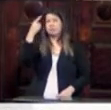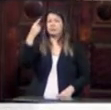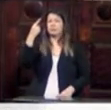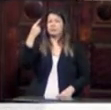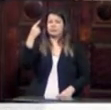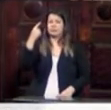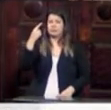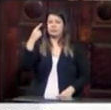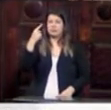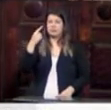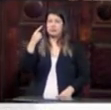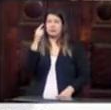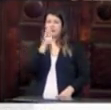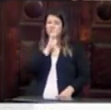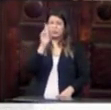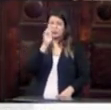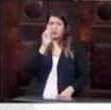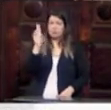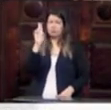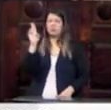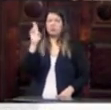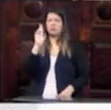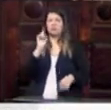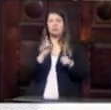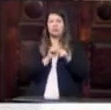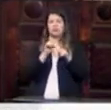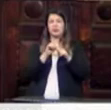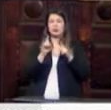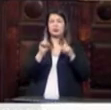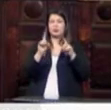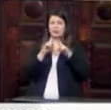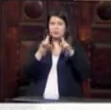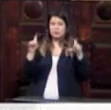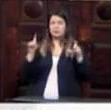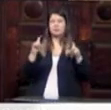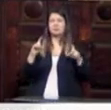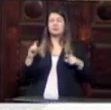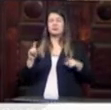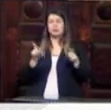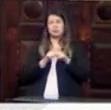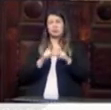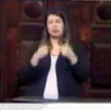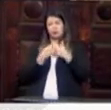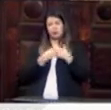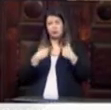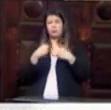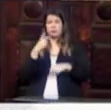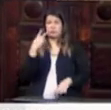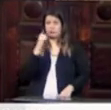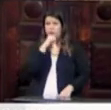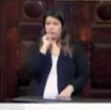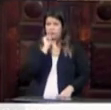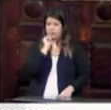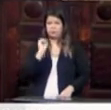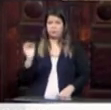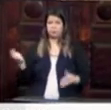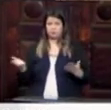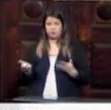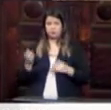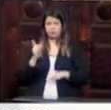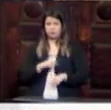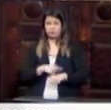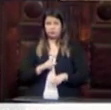com as imagens, com os nomes, com os lutos e com a luta dessas mães. Então é muito importante que a gente, nesse momento, aprove aqui